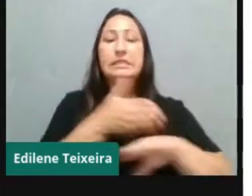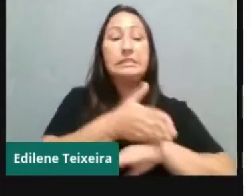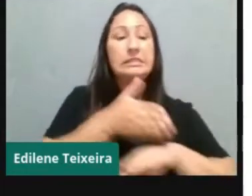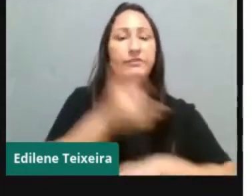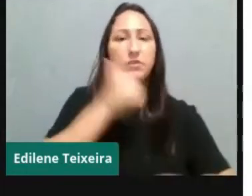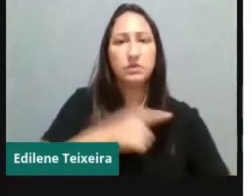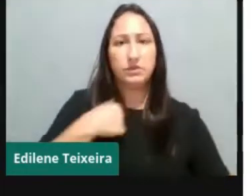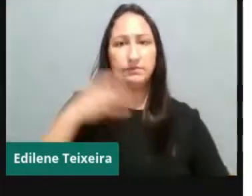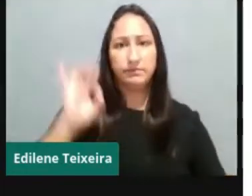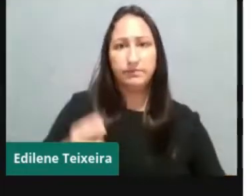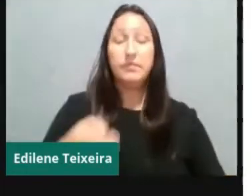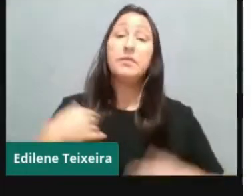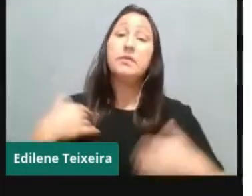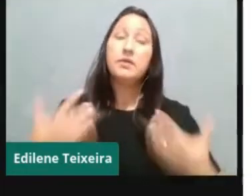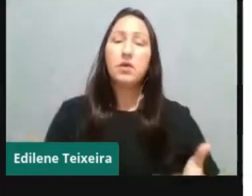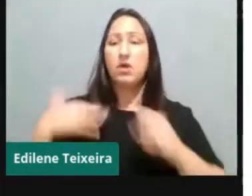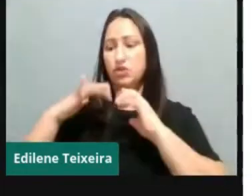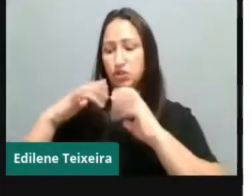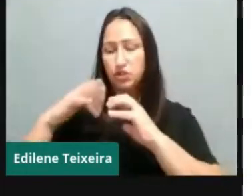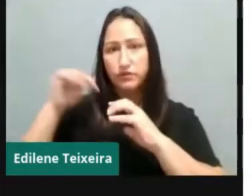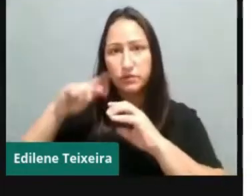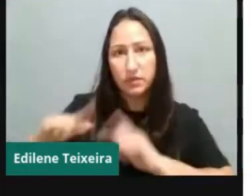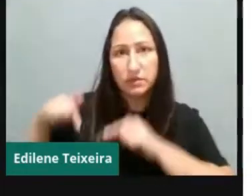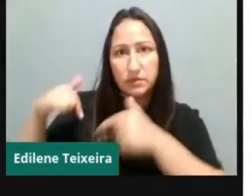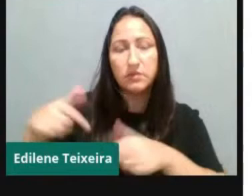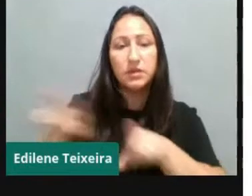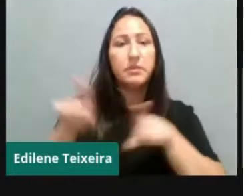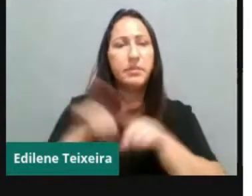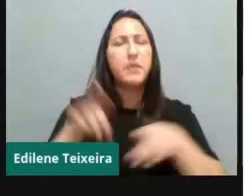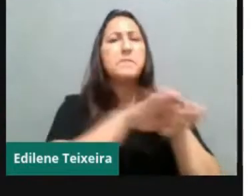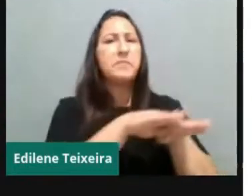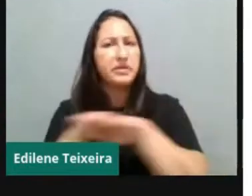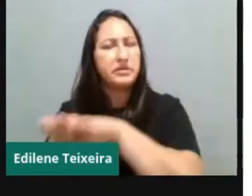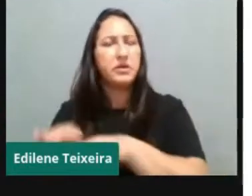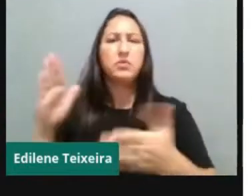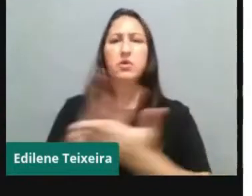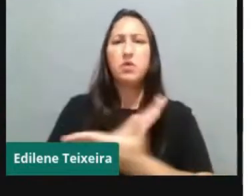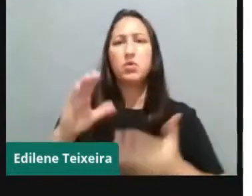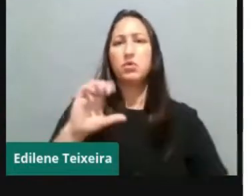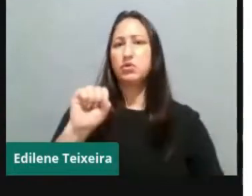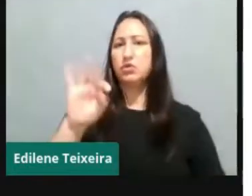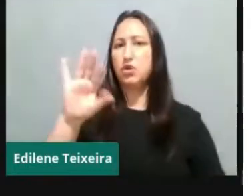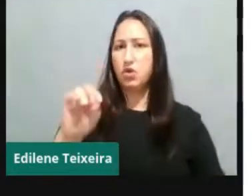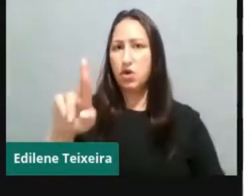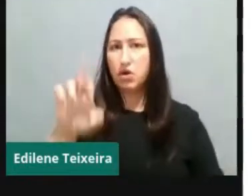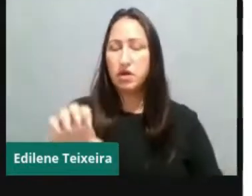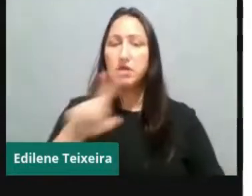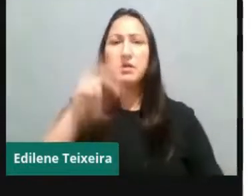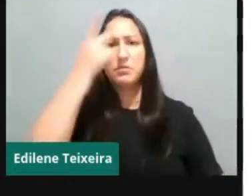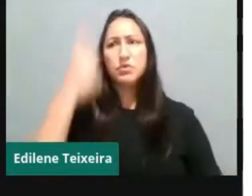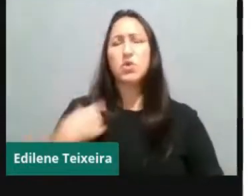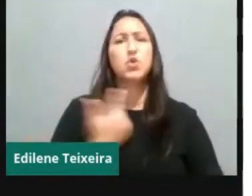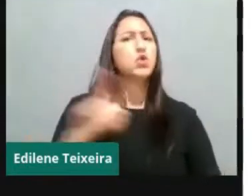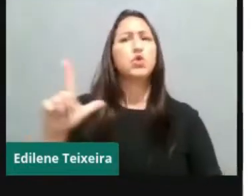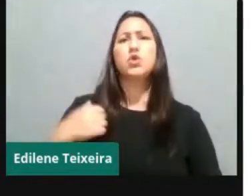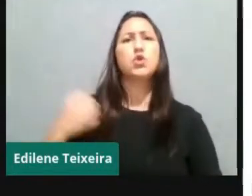no atividade cerebral e na associação daquele padrão de atividade com um determinado score, eu posso, pegando um novo sujeito que não participou do treino,